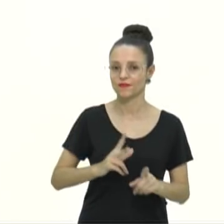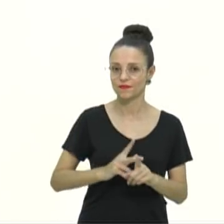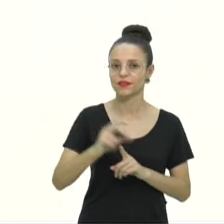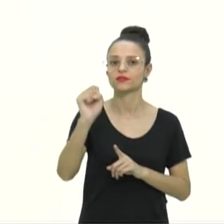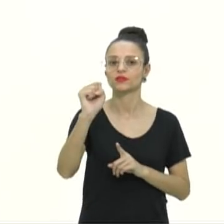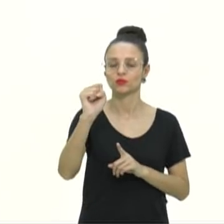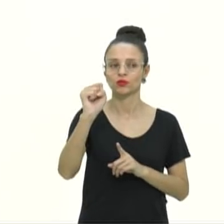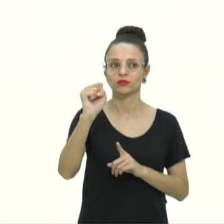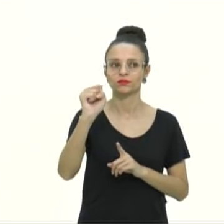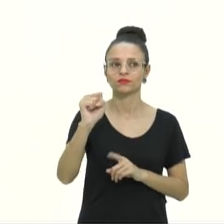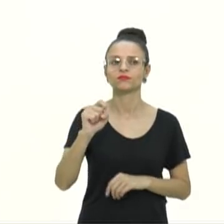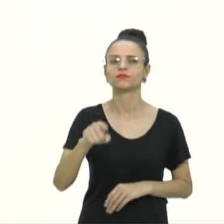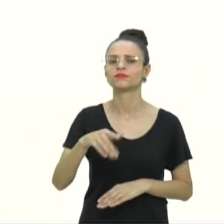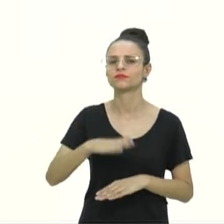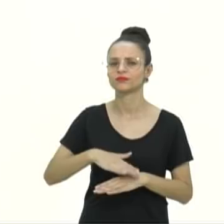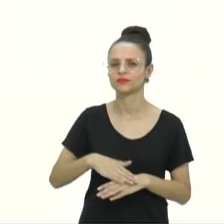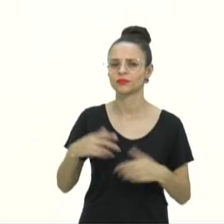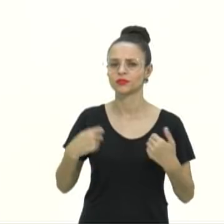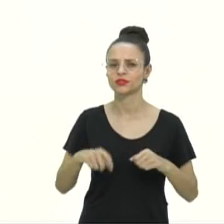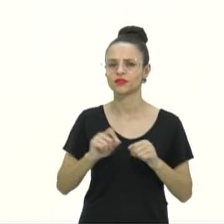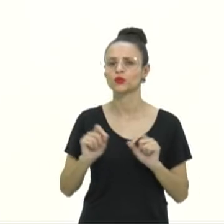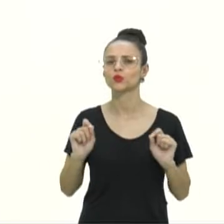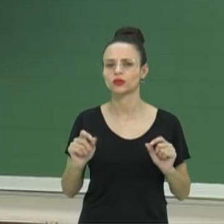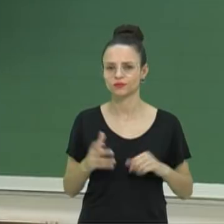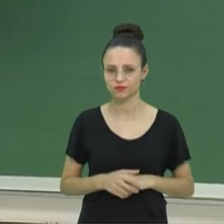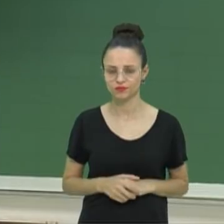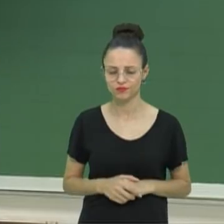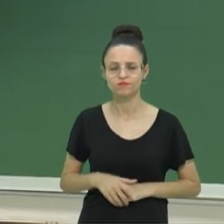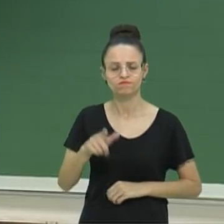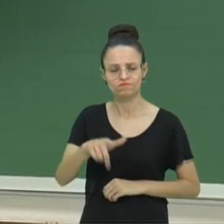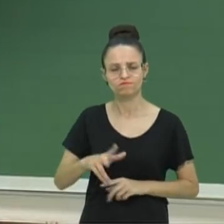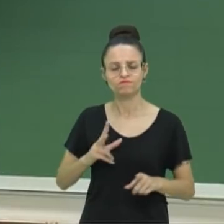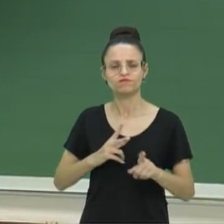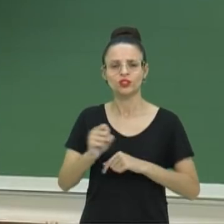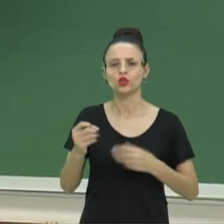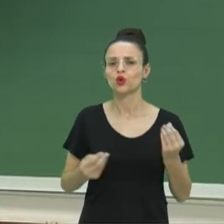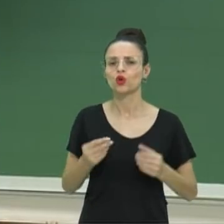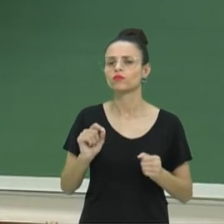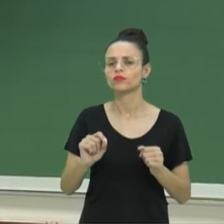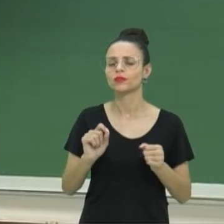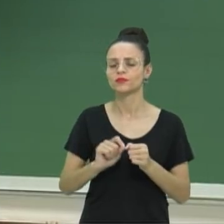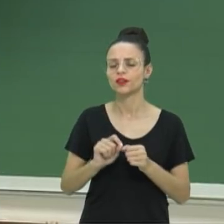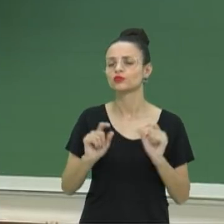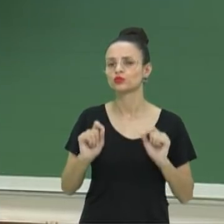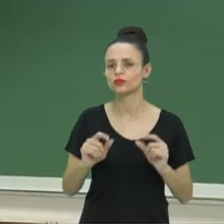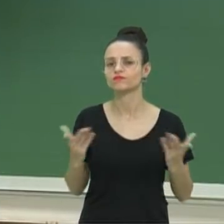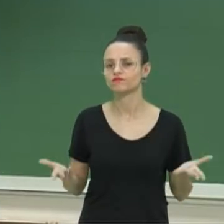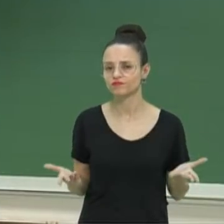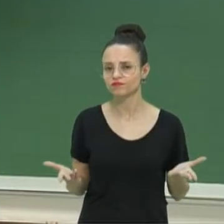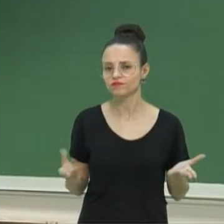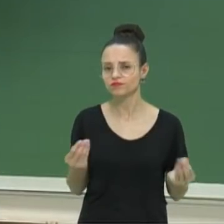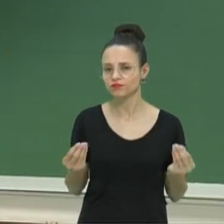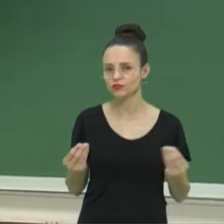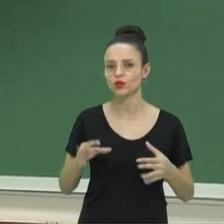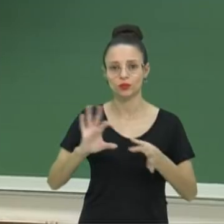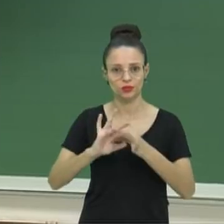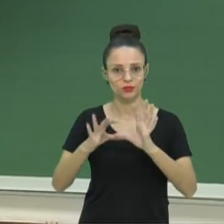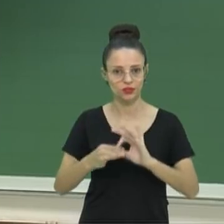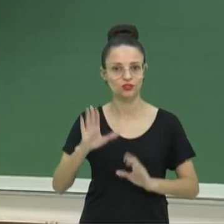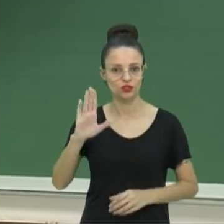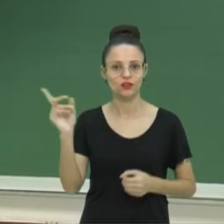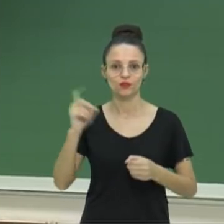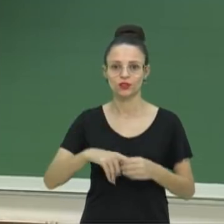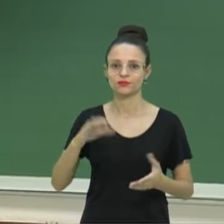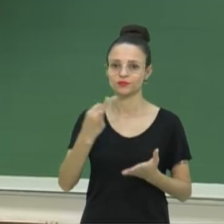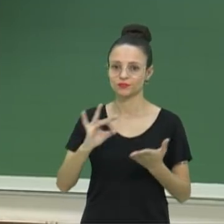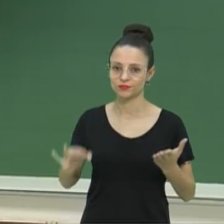considerado vencedor, o que ele precisa fazer? Então, para ele ser considerado vencedor, o que um lutador precisa fazer dentro das Olimpíadas? Já já